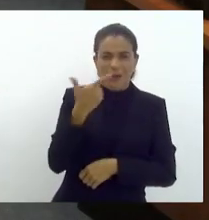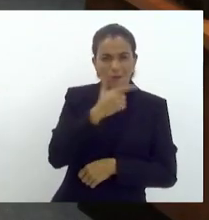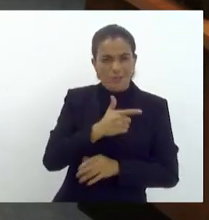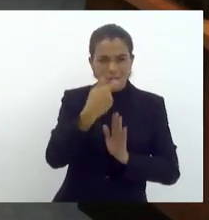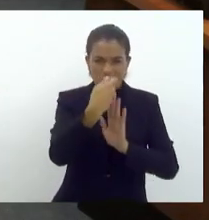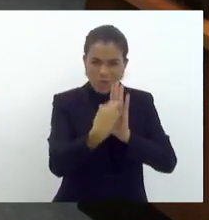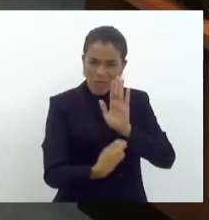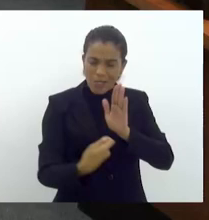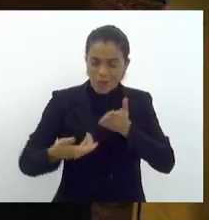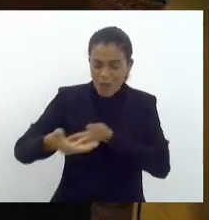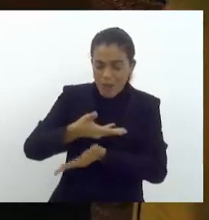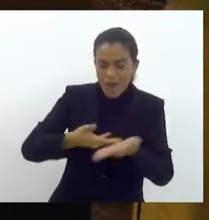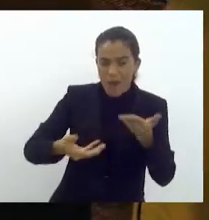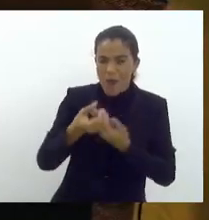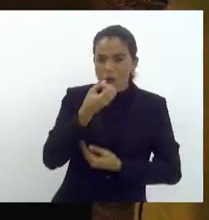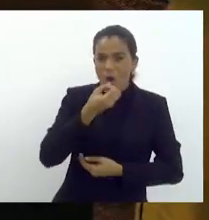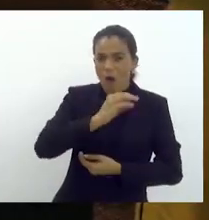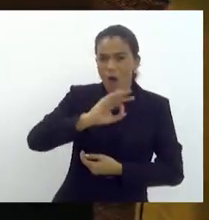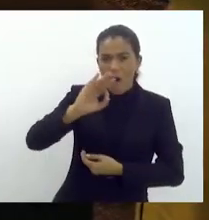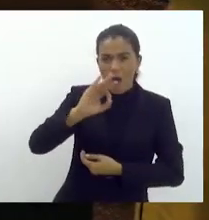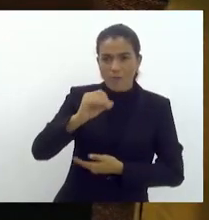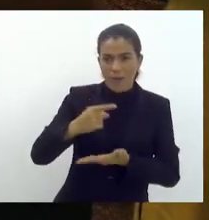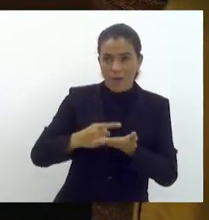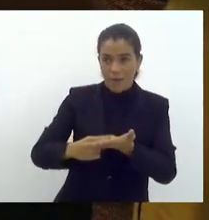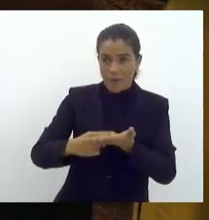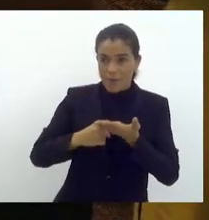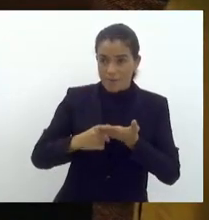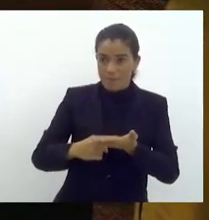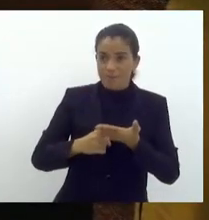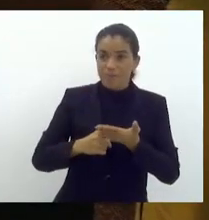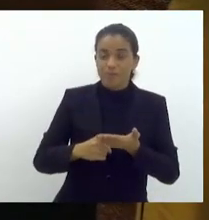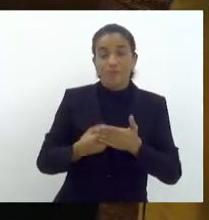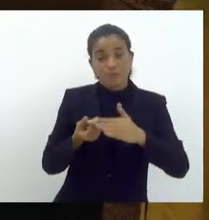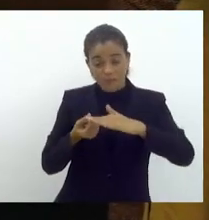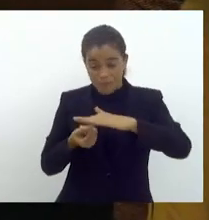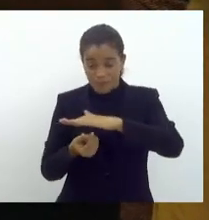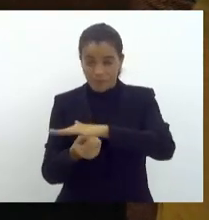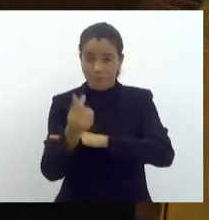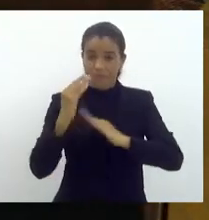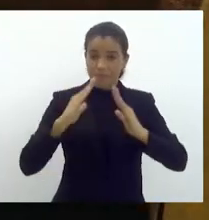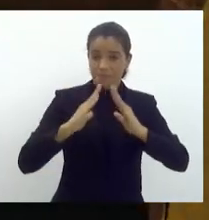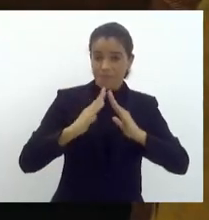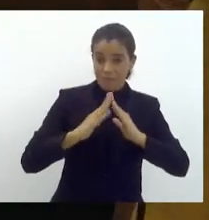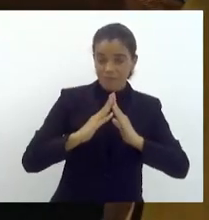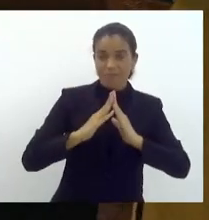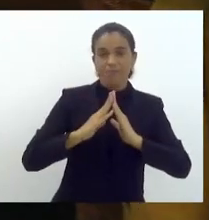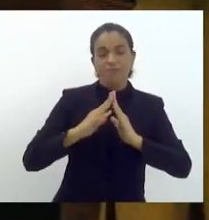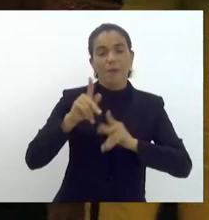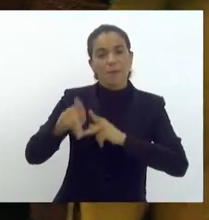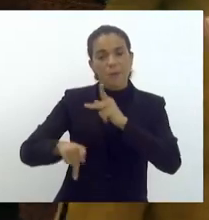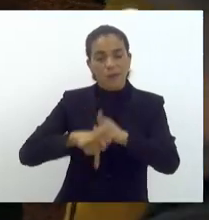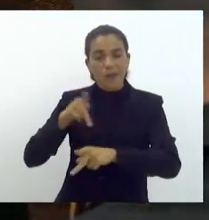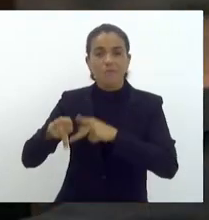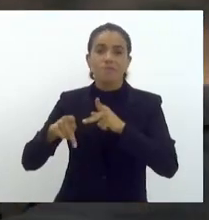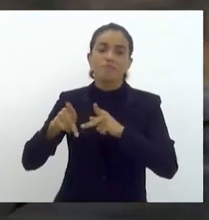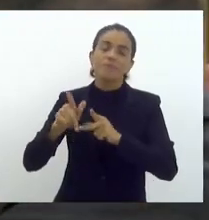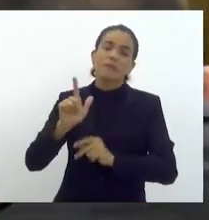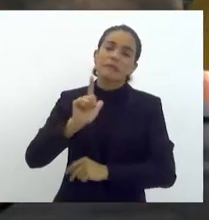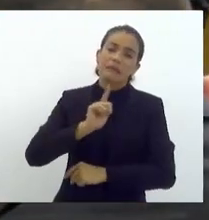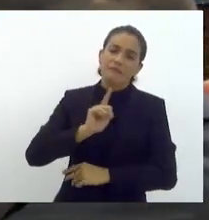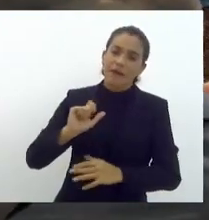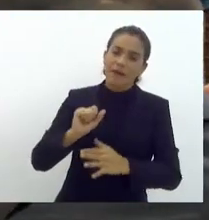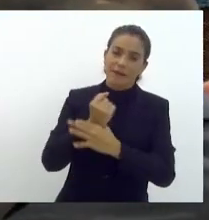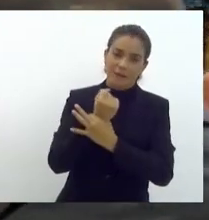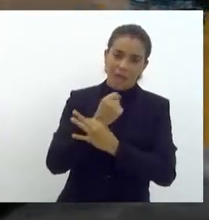bom acordo e vamos garantir os recursos para habitação o fundo Estadual de habitação de interesse social é aquilo que vai garantir que